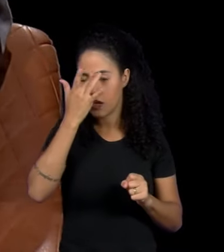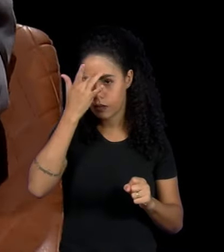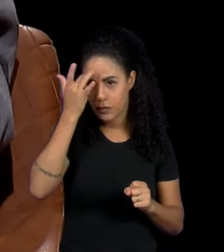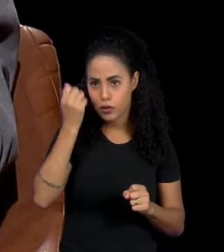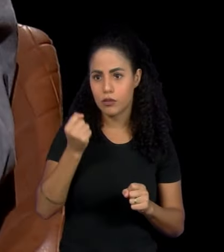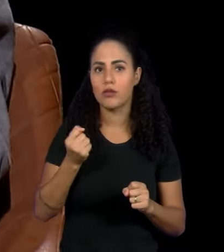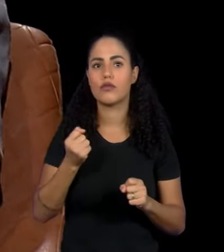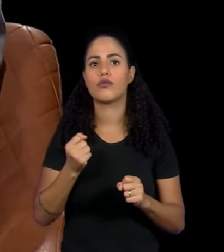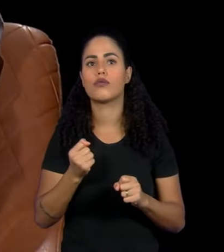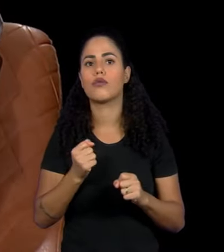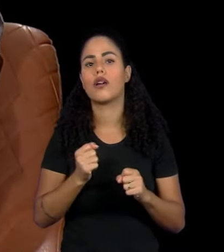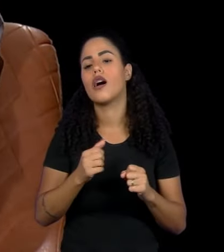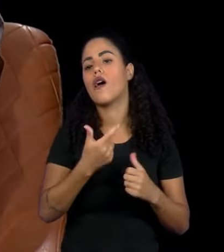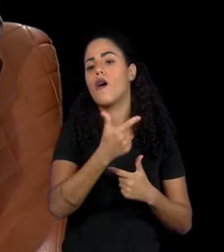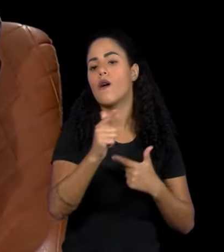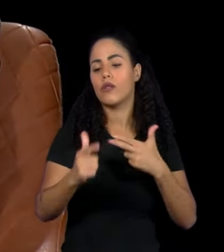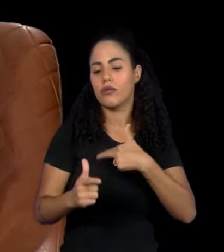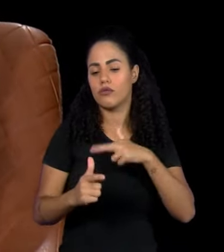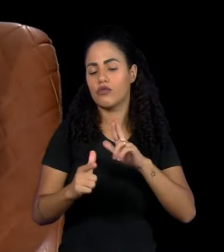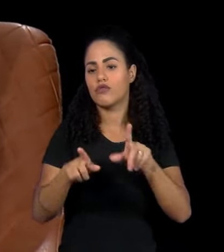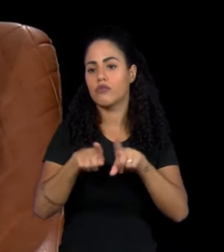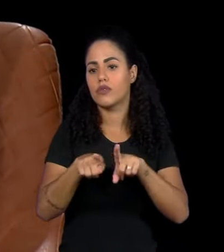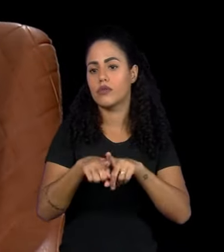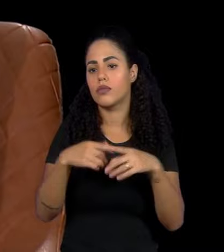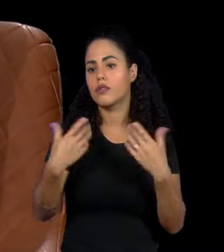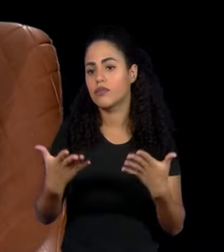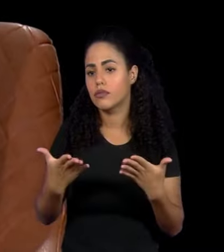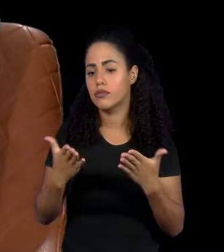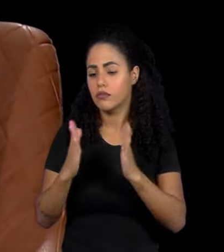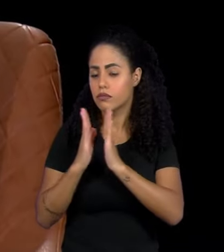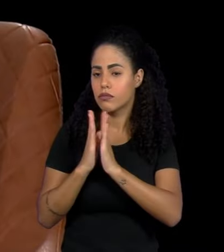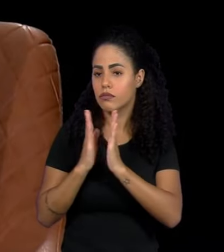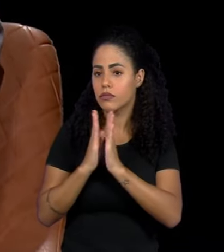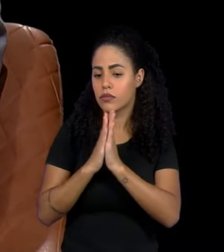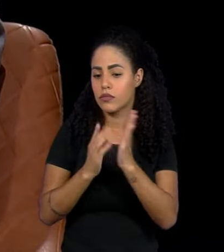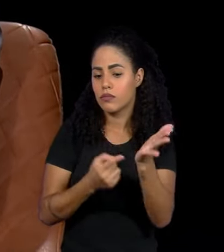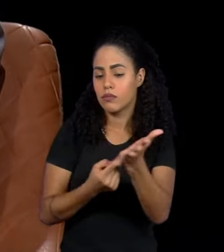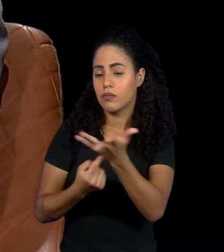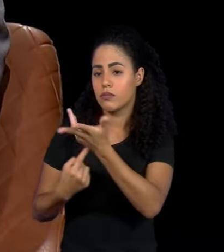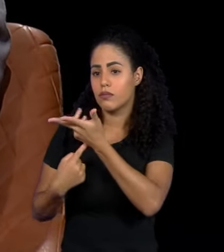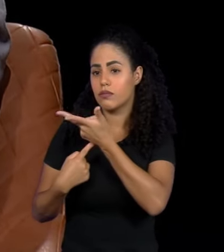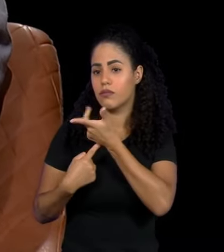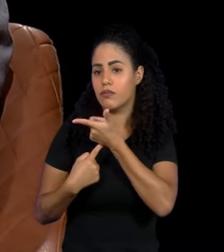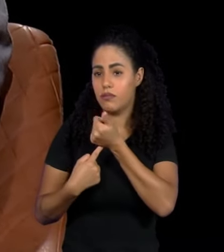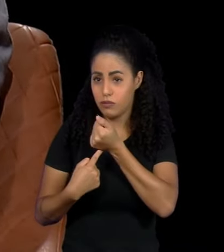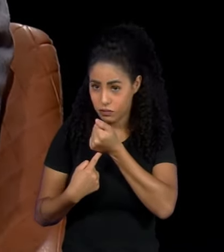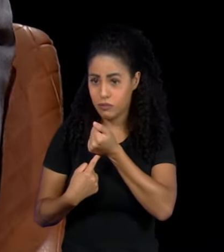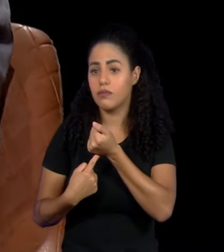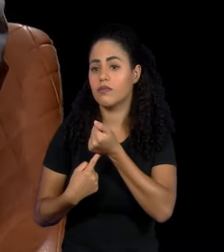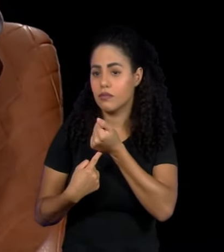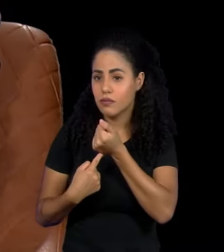já não tem nenhuma ligação com o devocional, que é arte em sua